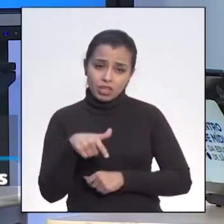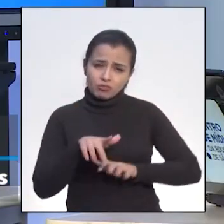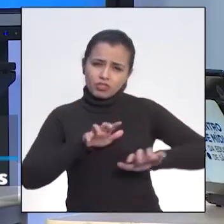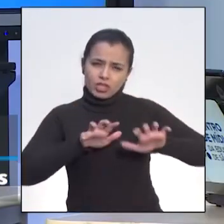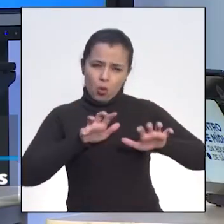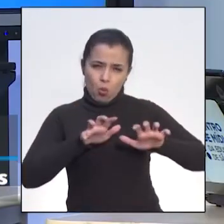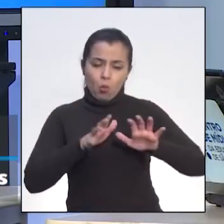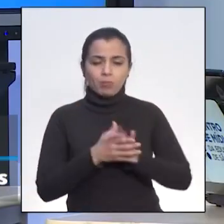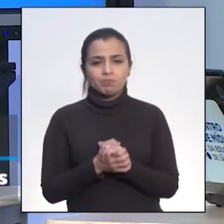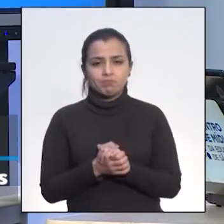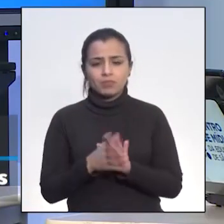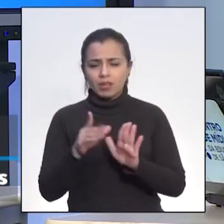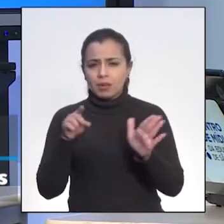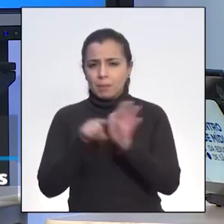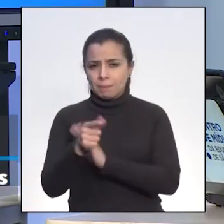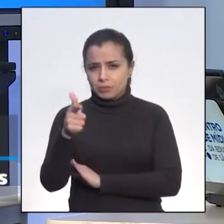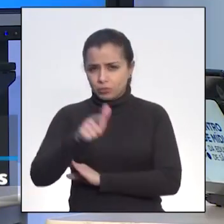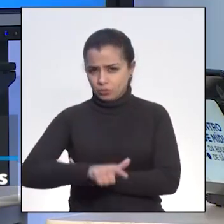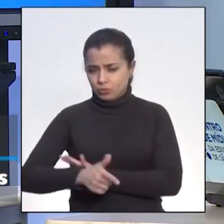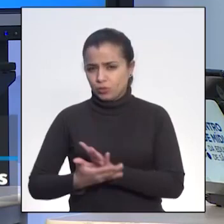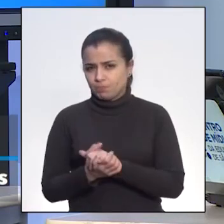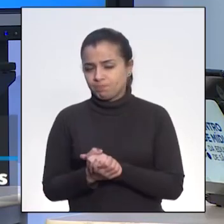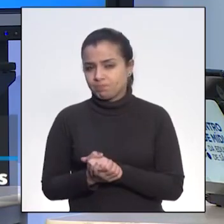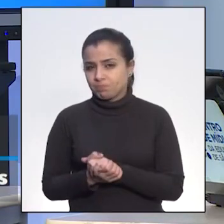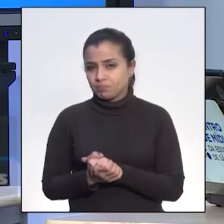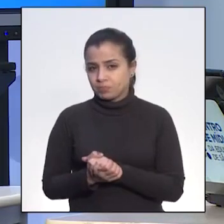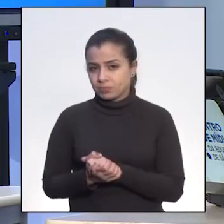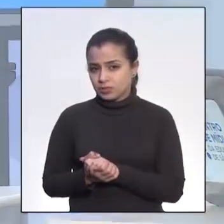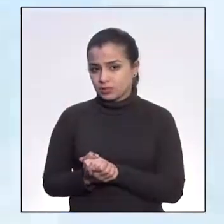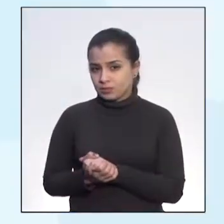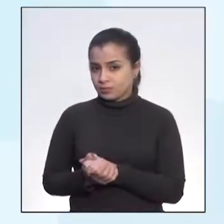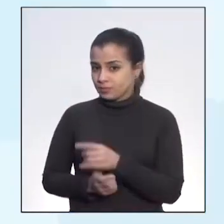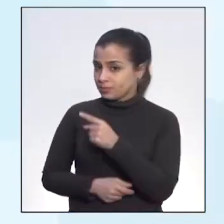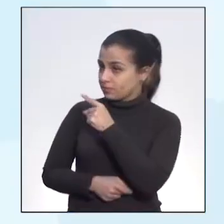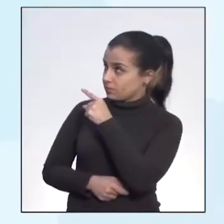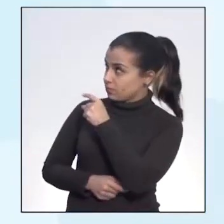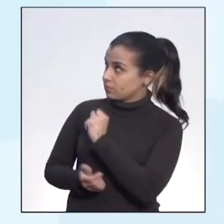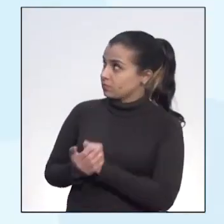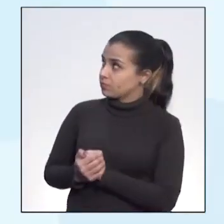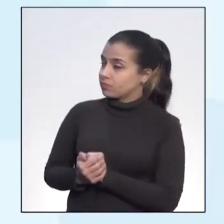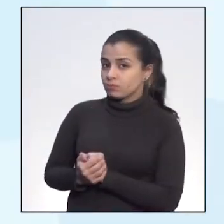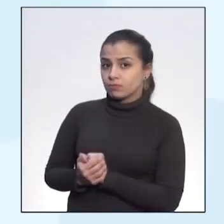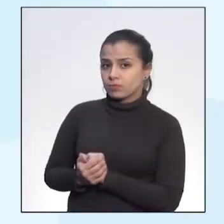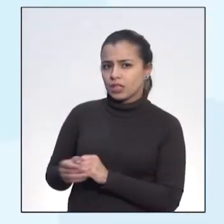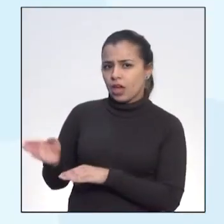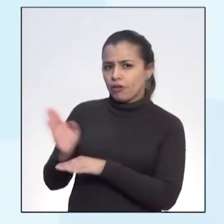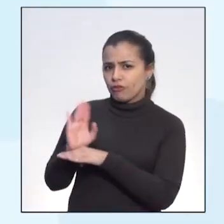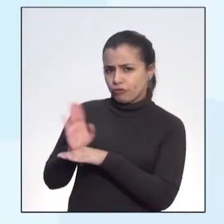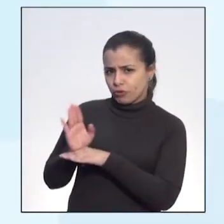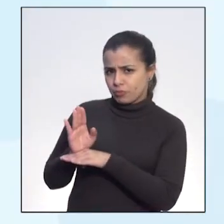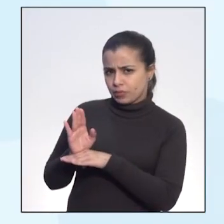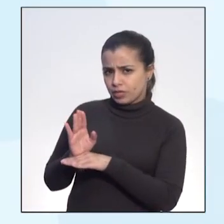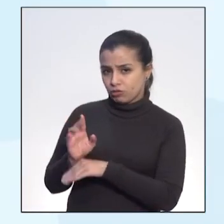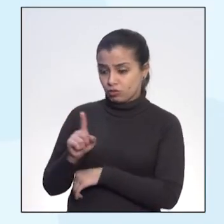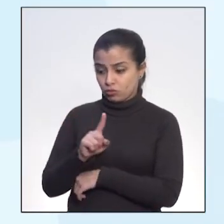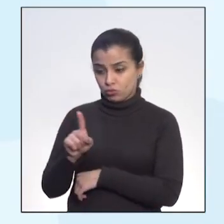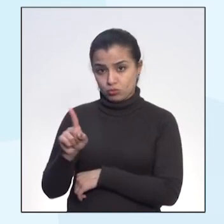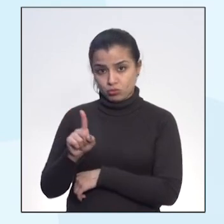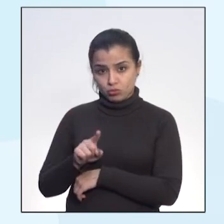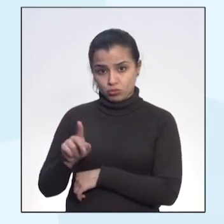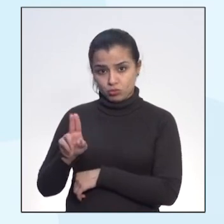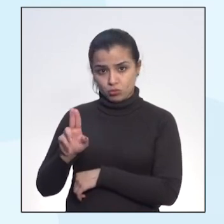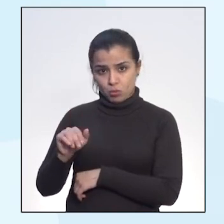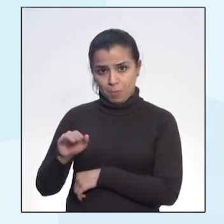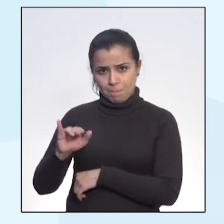Mas uma pergunta para vocês. Filmes de zumbi, na tela. Filmes de zumbis, em teoria, são filmes de terror. Qual é a